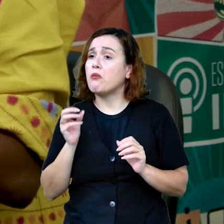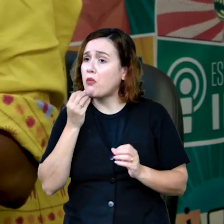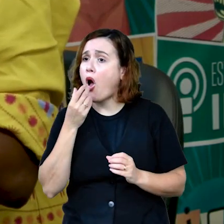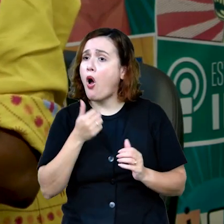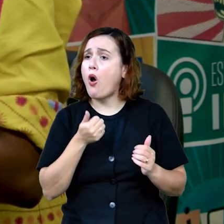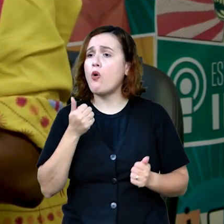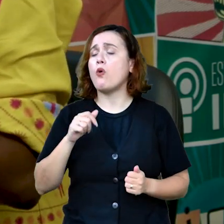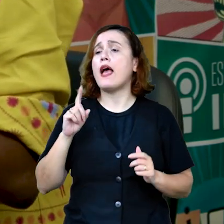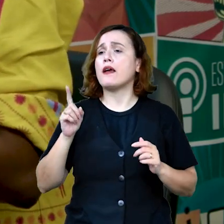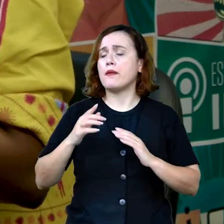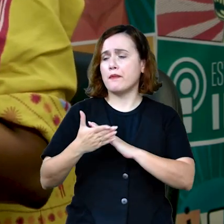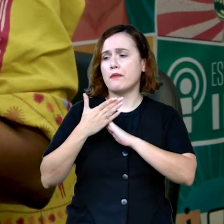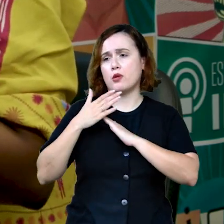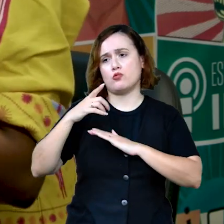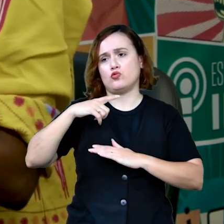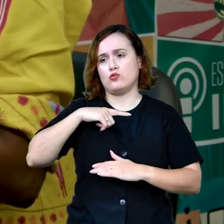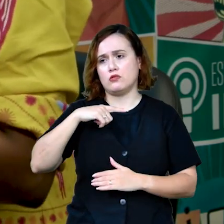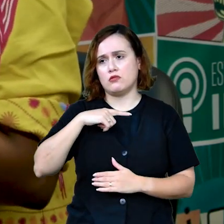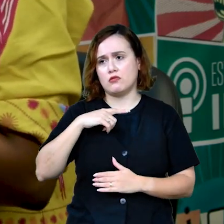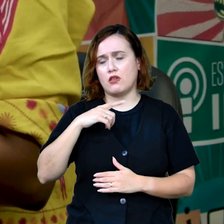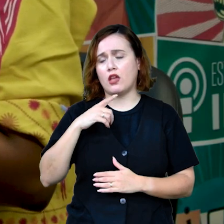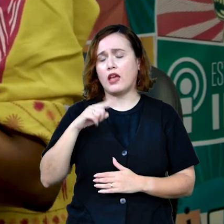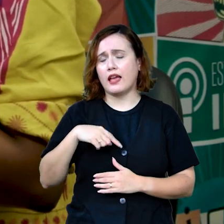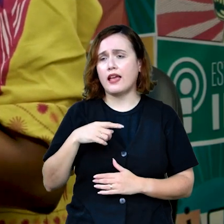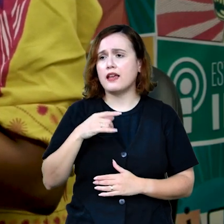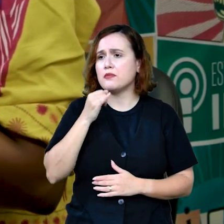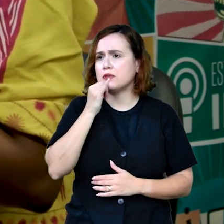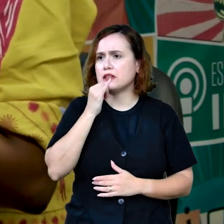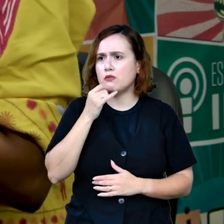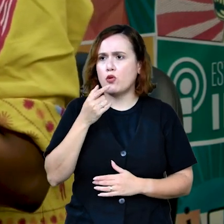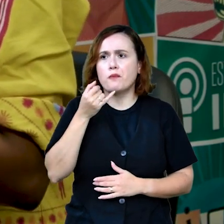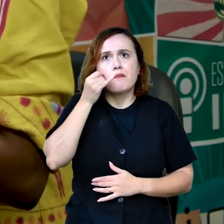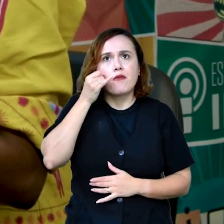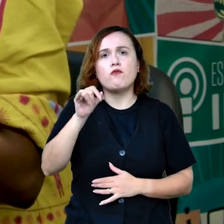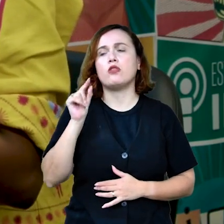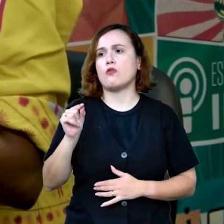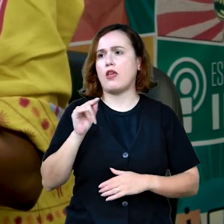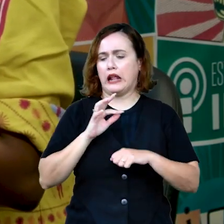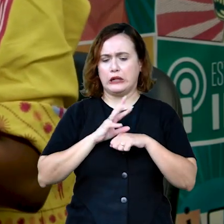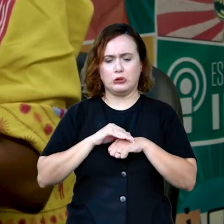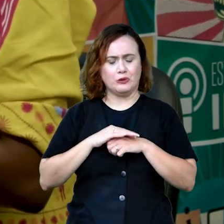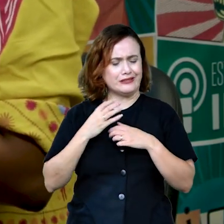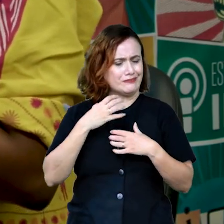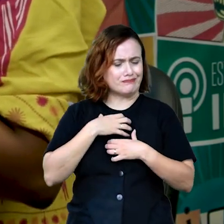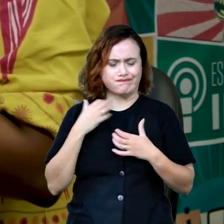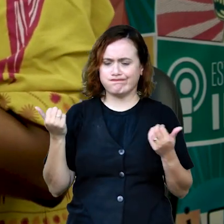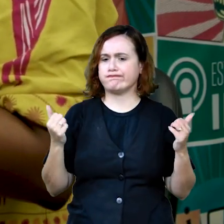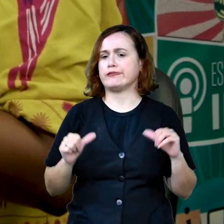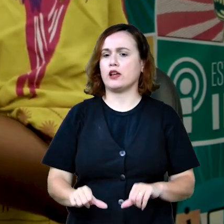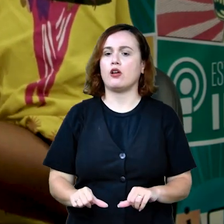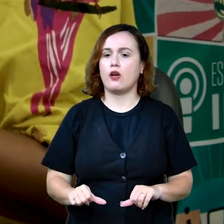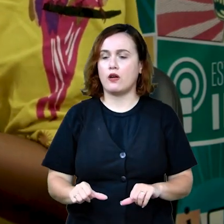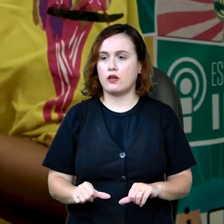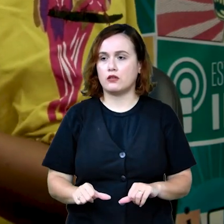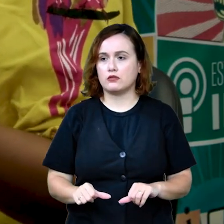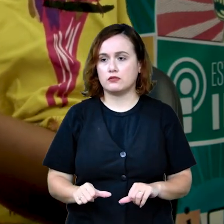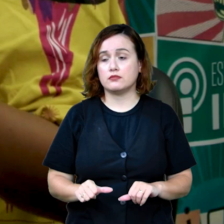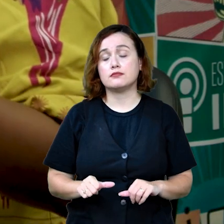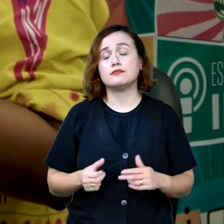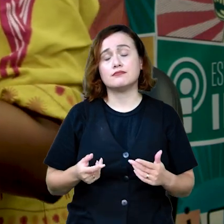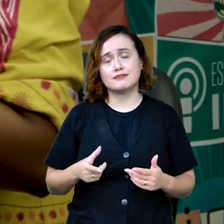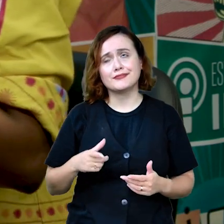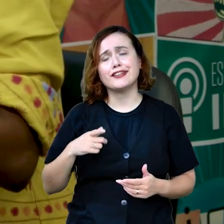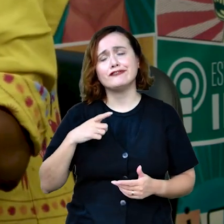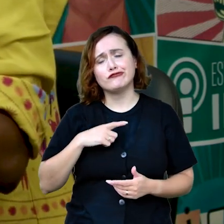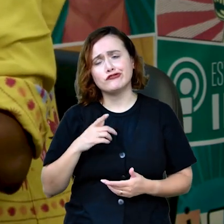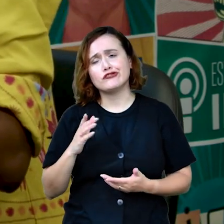não entrar na chave desse que pode chegar, né, num adoecimento grave, assim. Então, eu